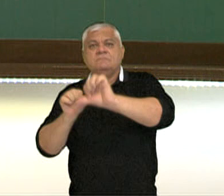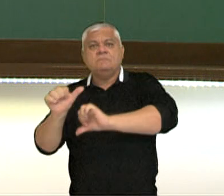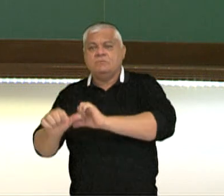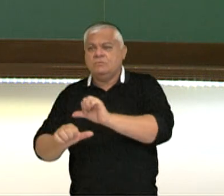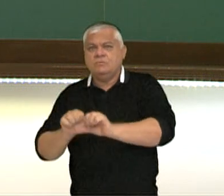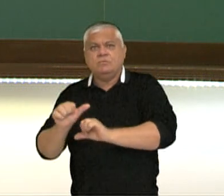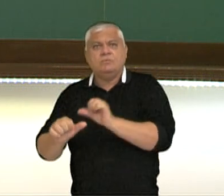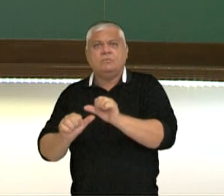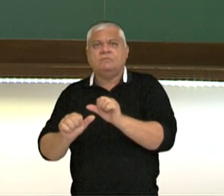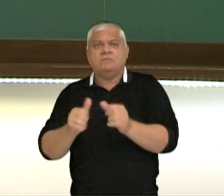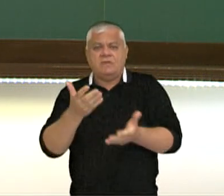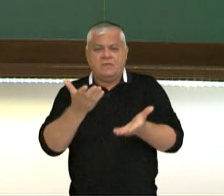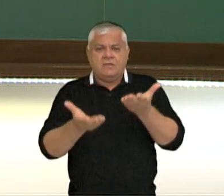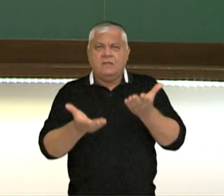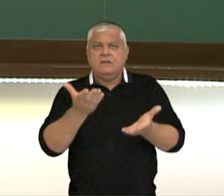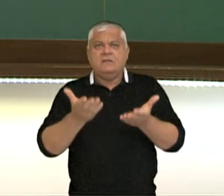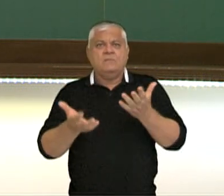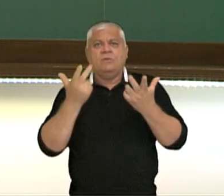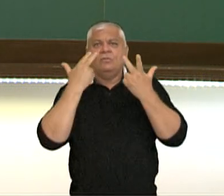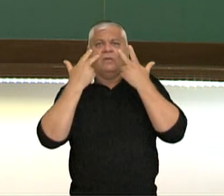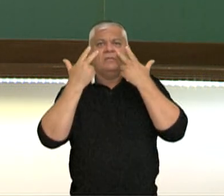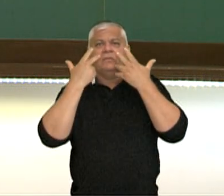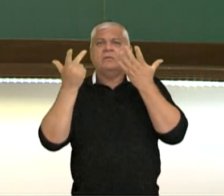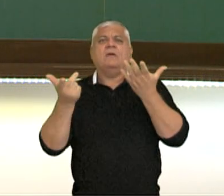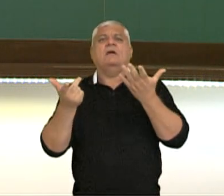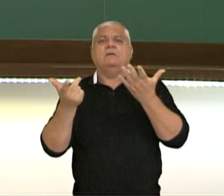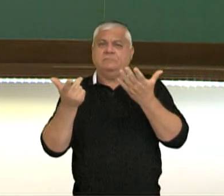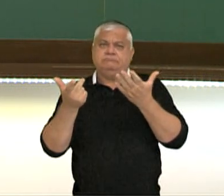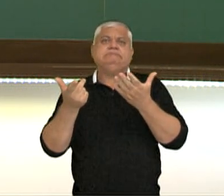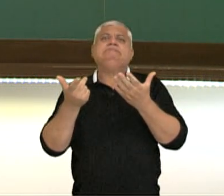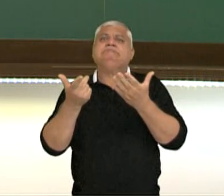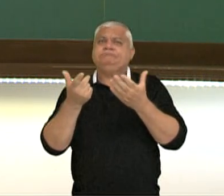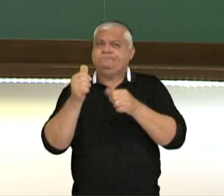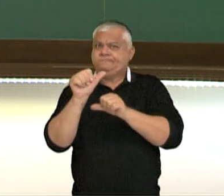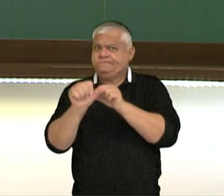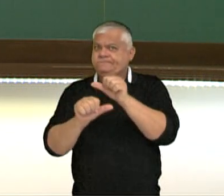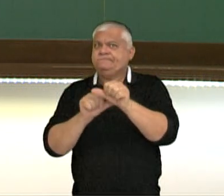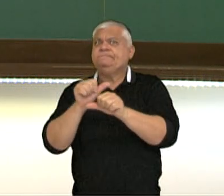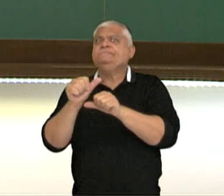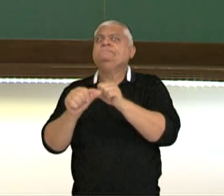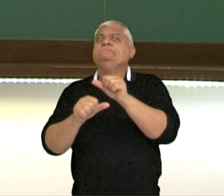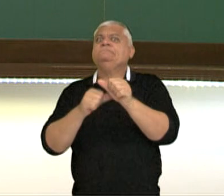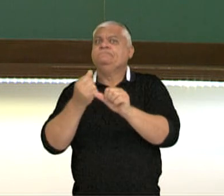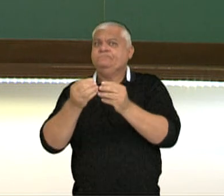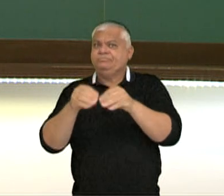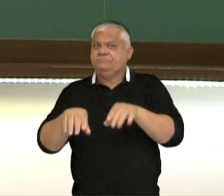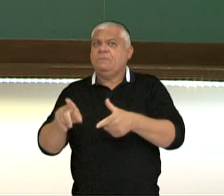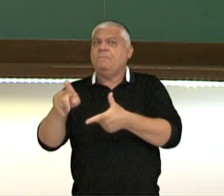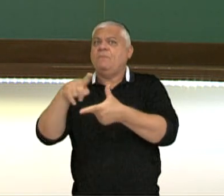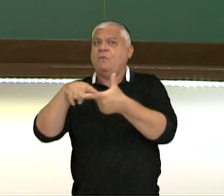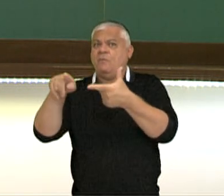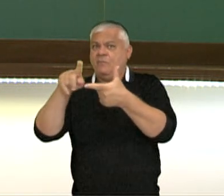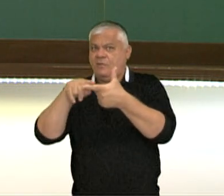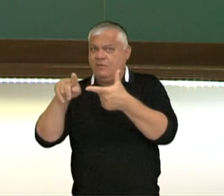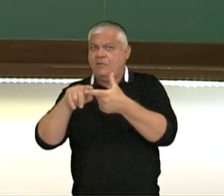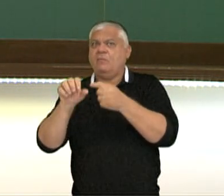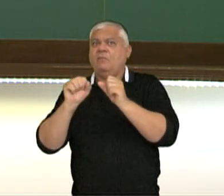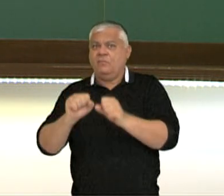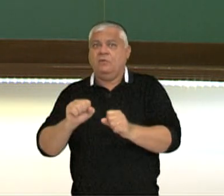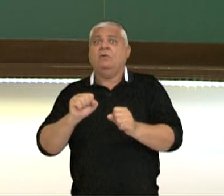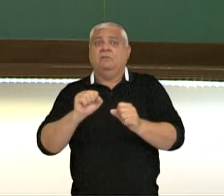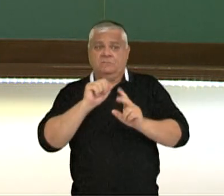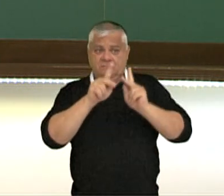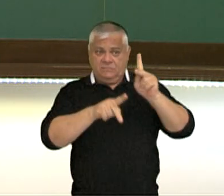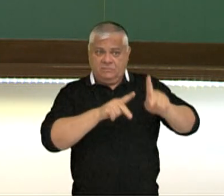esse equilíbrio natural do planeta também vai mudar e isso gera sérios problemas para a sociedade humana,